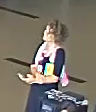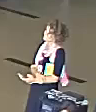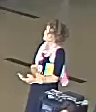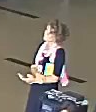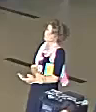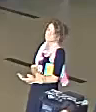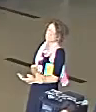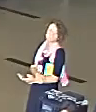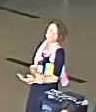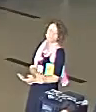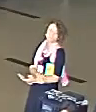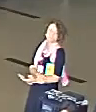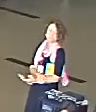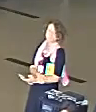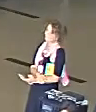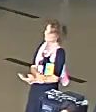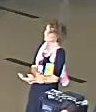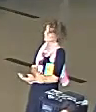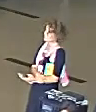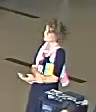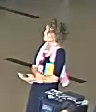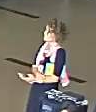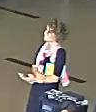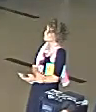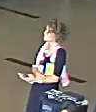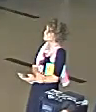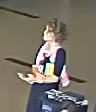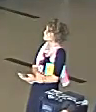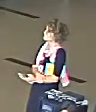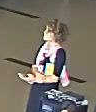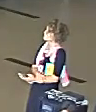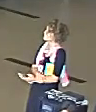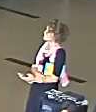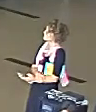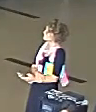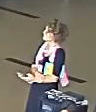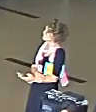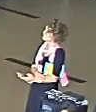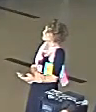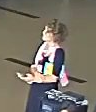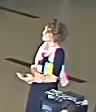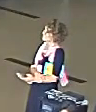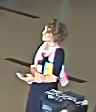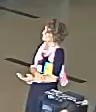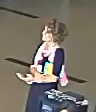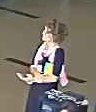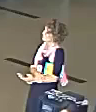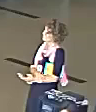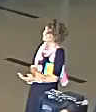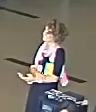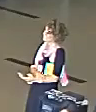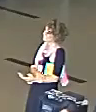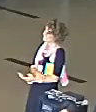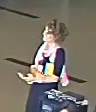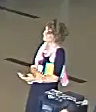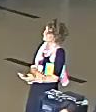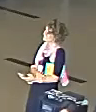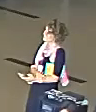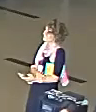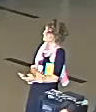dessa comissão então agora depois da fala dos Senhores deputados eu vou aqui passar pros componentes da